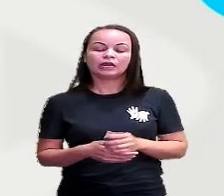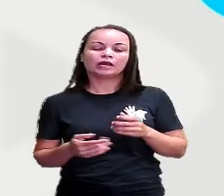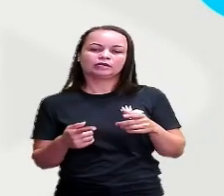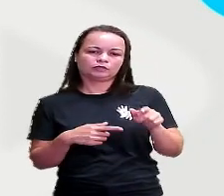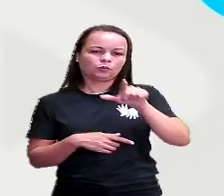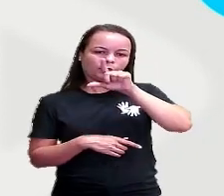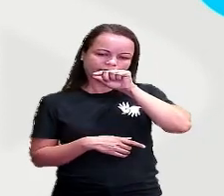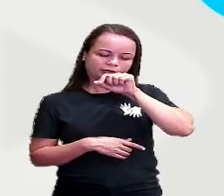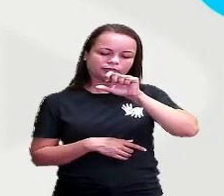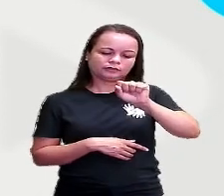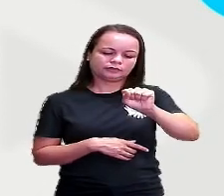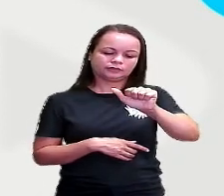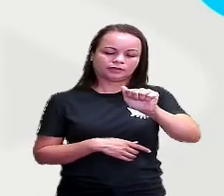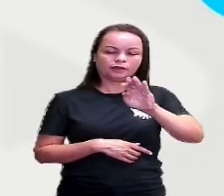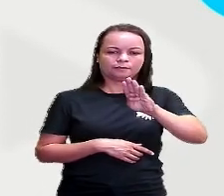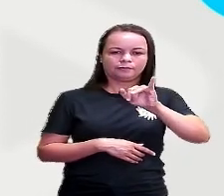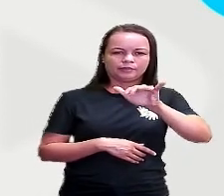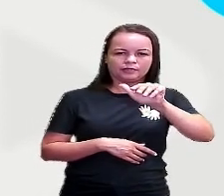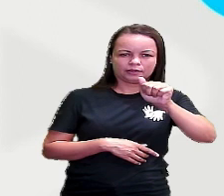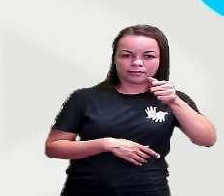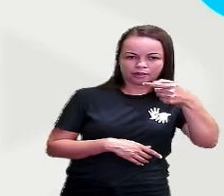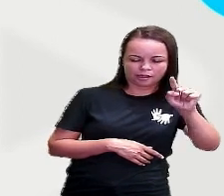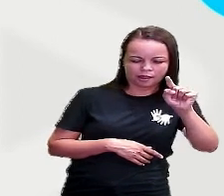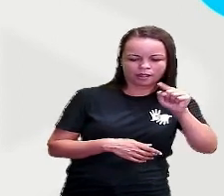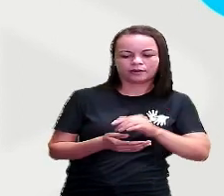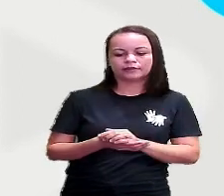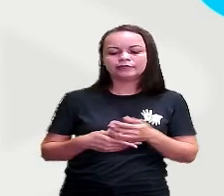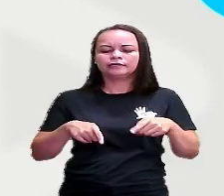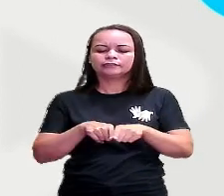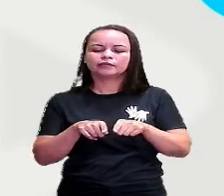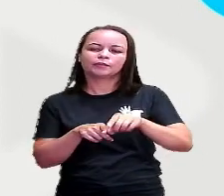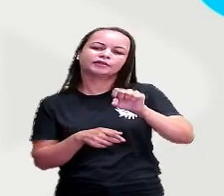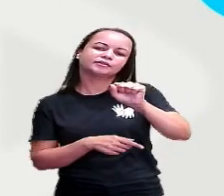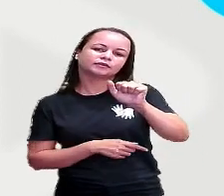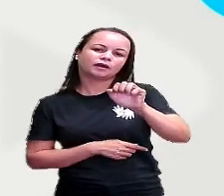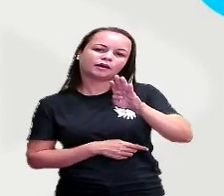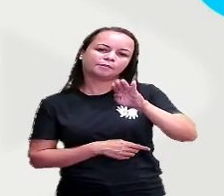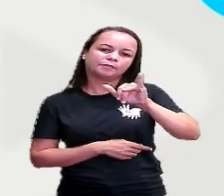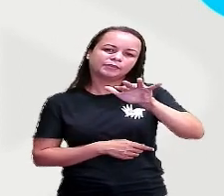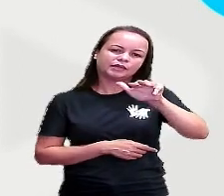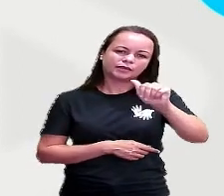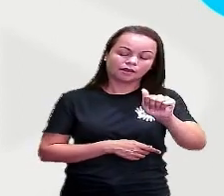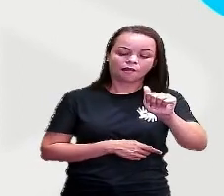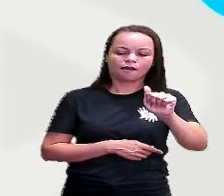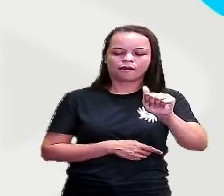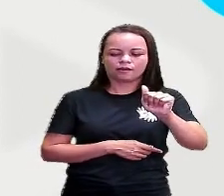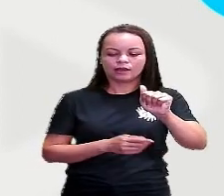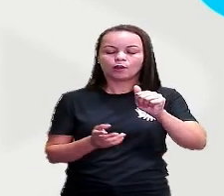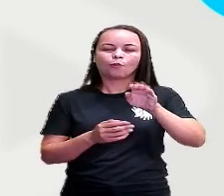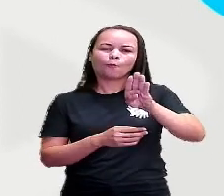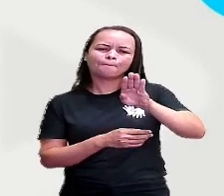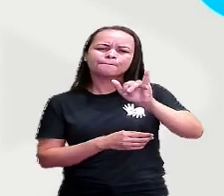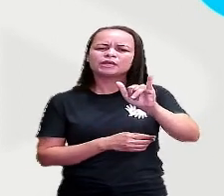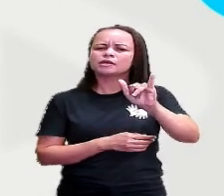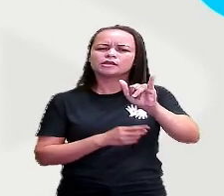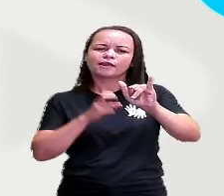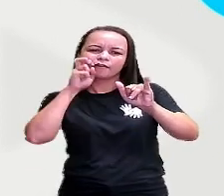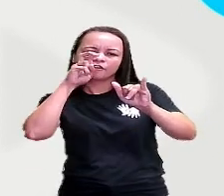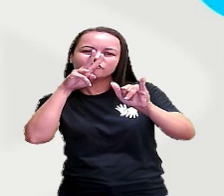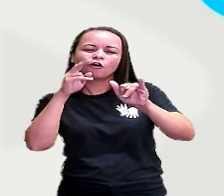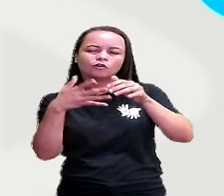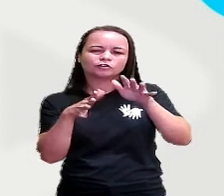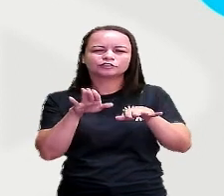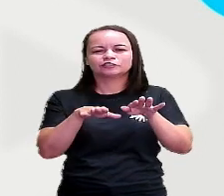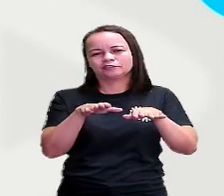Sabiá, que vai ser a última. E sabia, que vai ser ali a